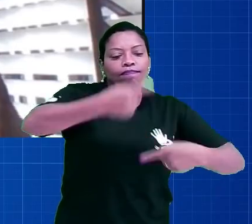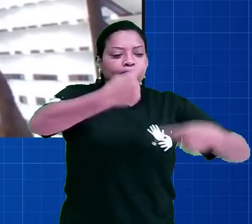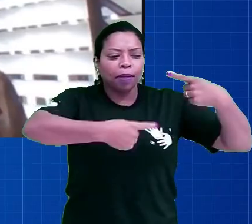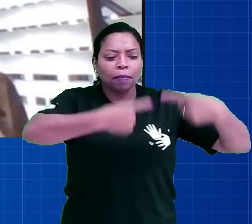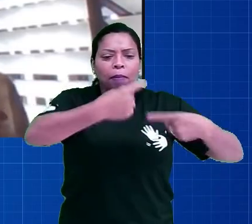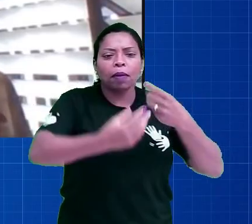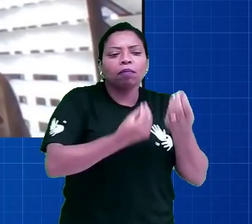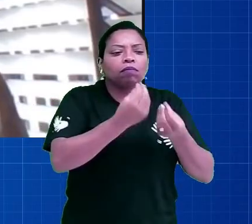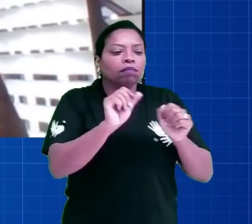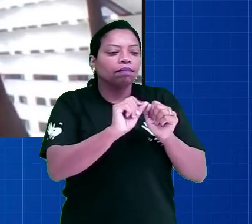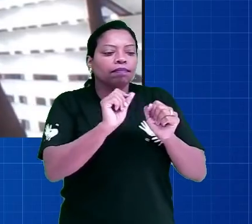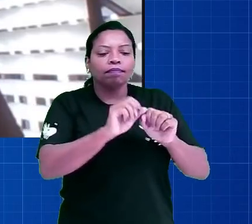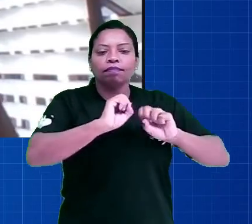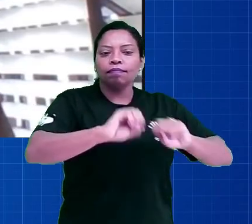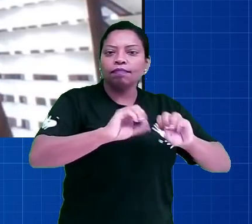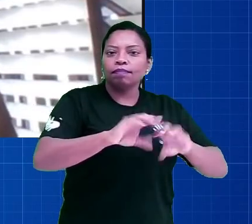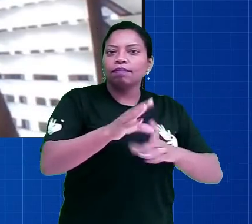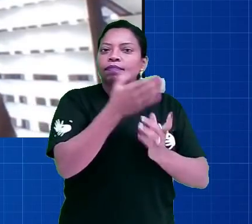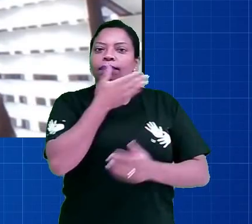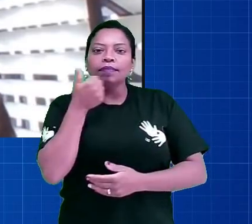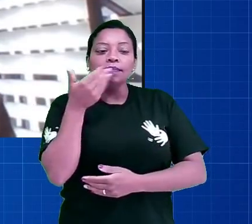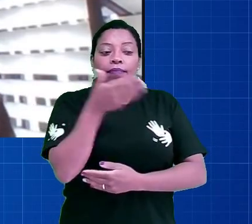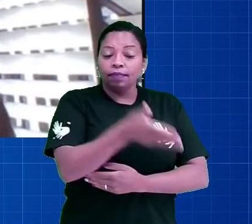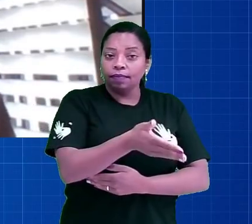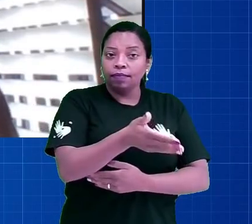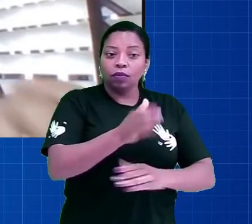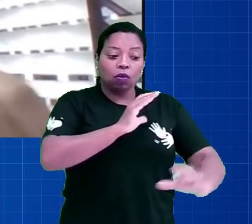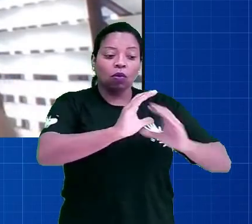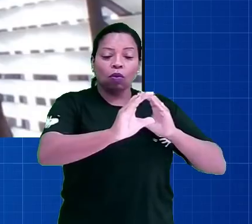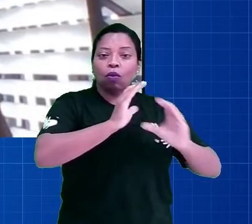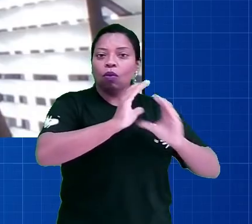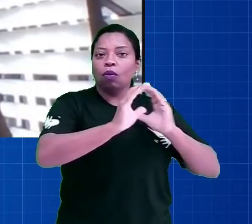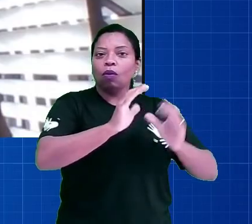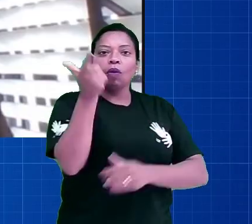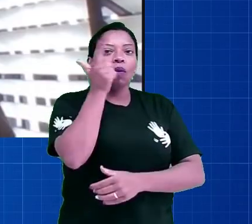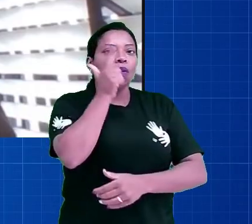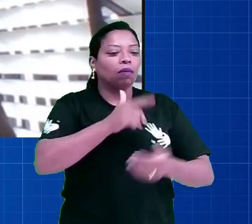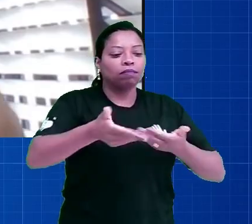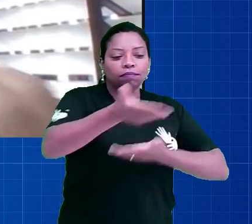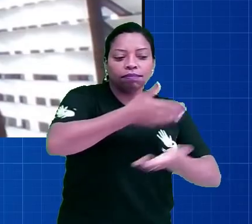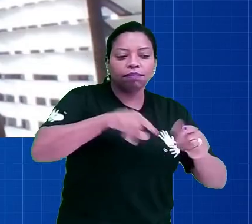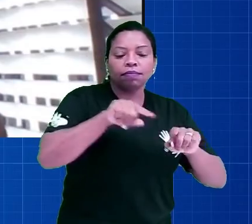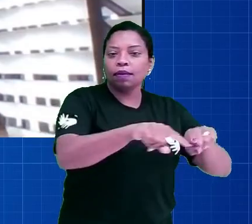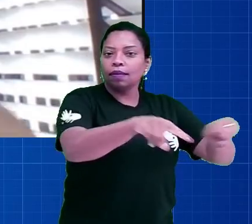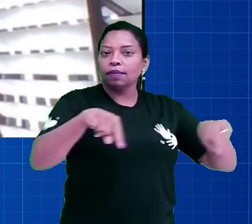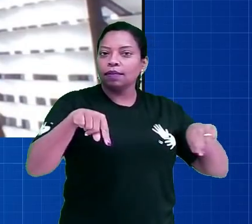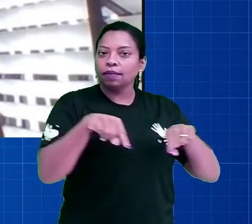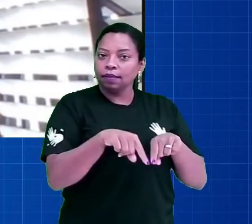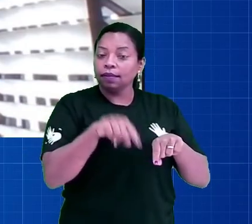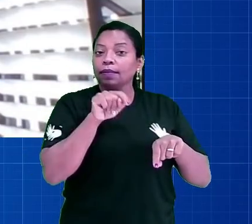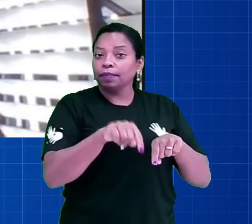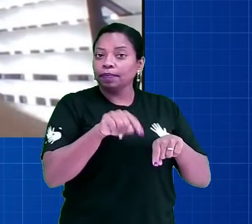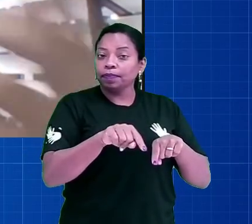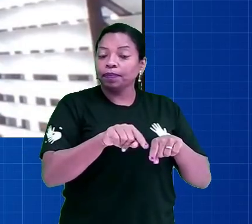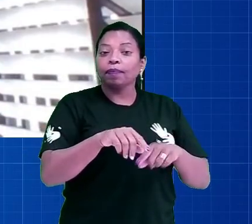discutir, compartilhar, conversar sobre as aulas, eles começam a ter uma comunicação cada